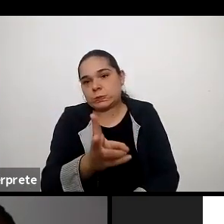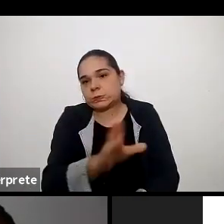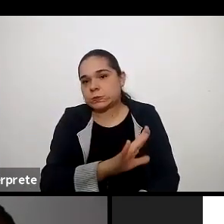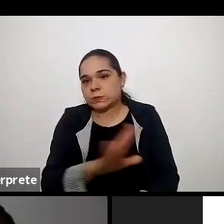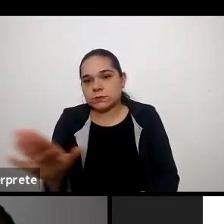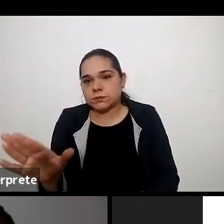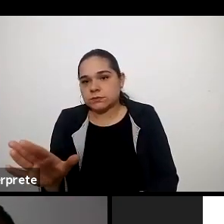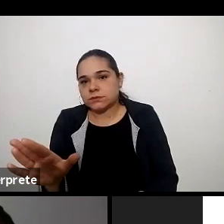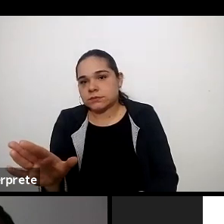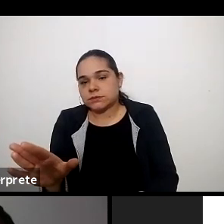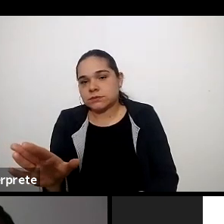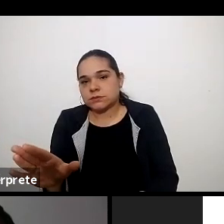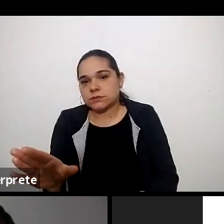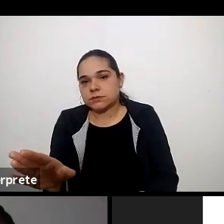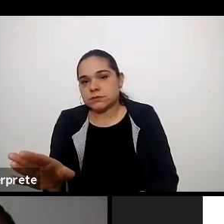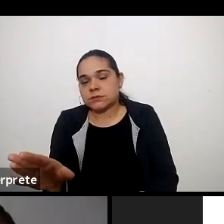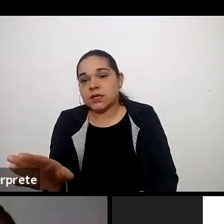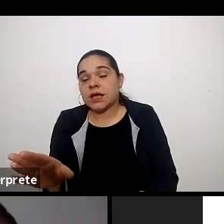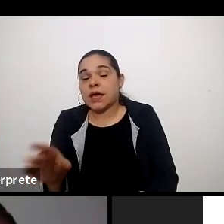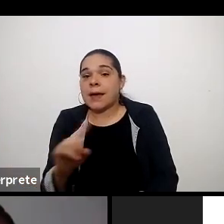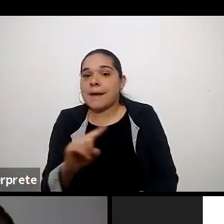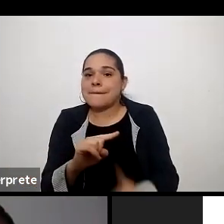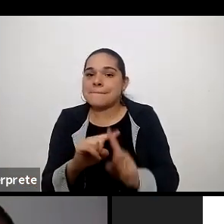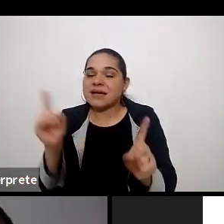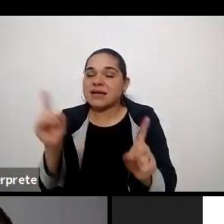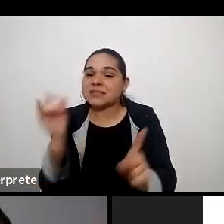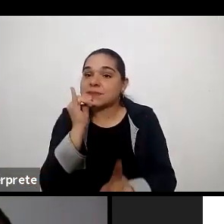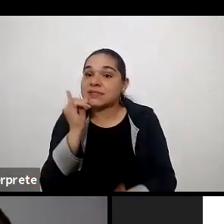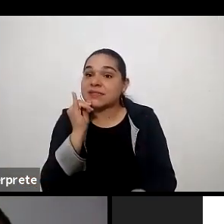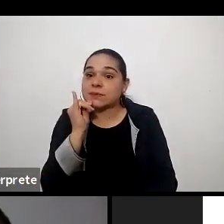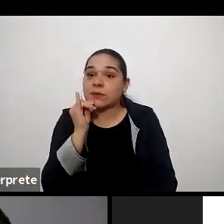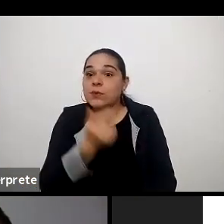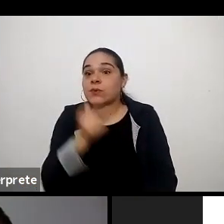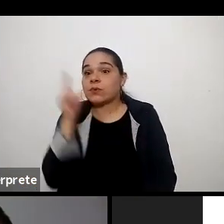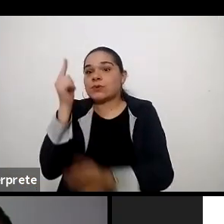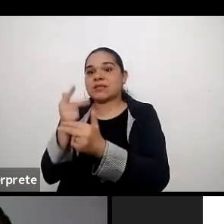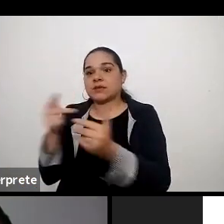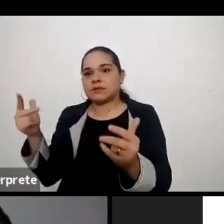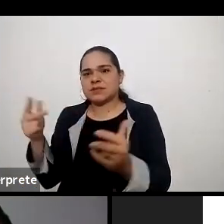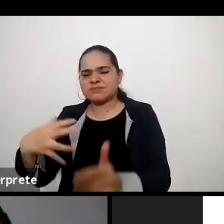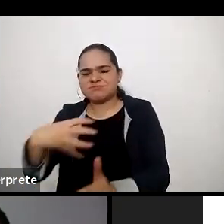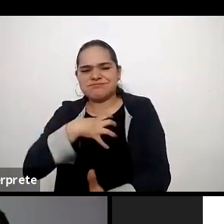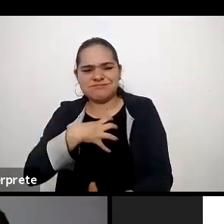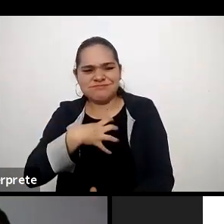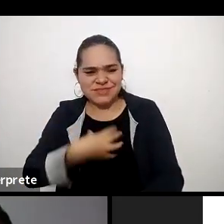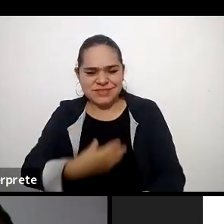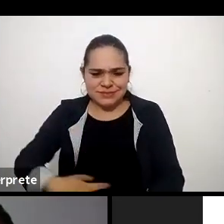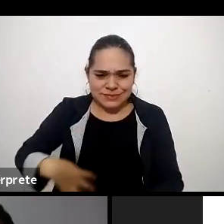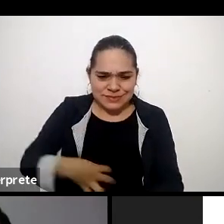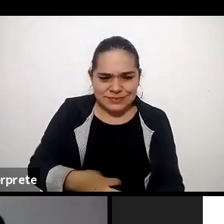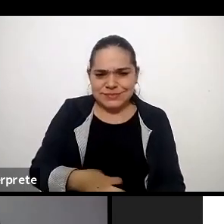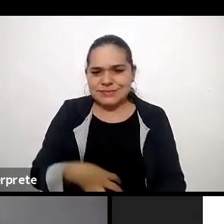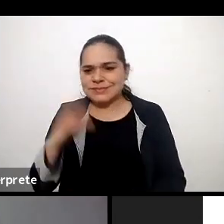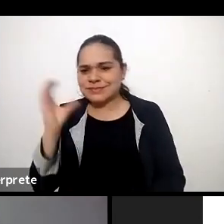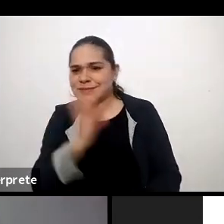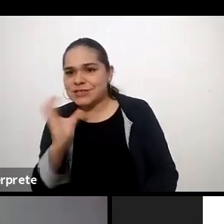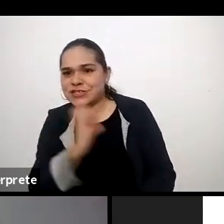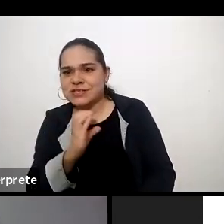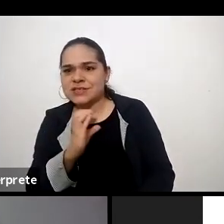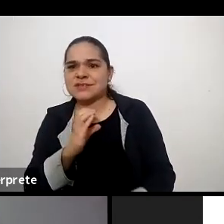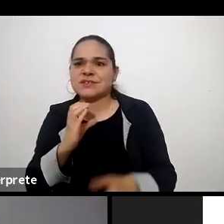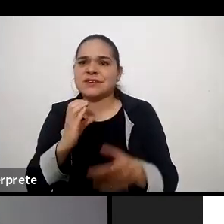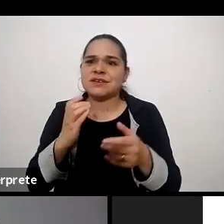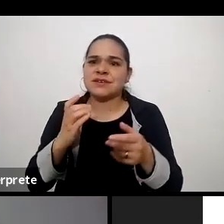tratamento de especialidade é mais como aquelas aquela aquele sintomas é emergenciais